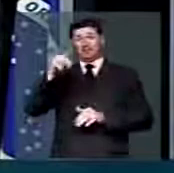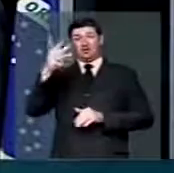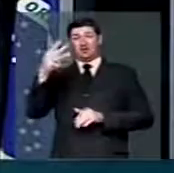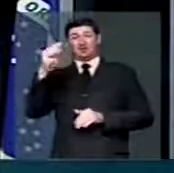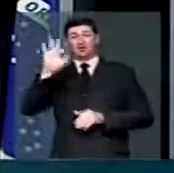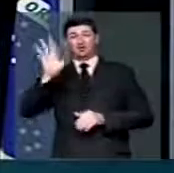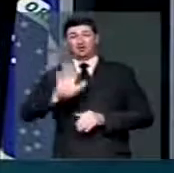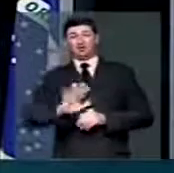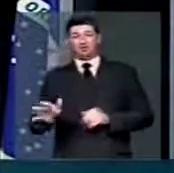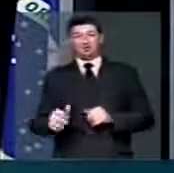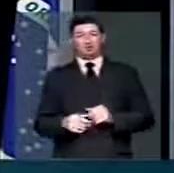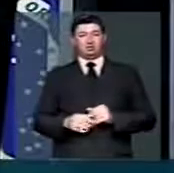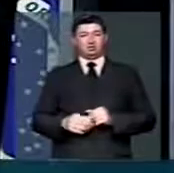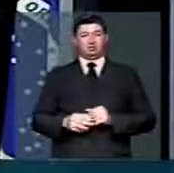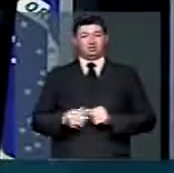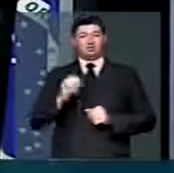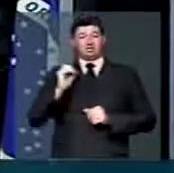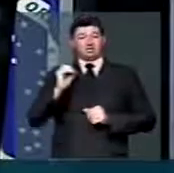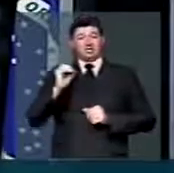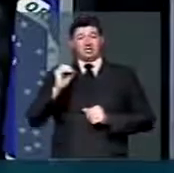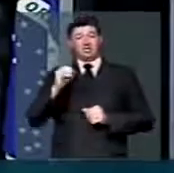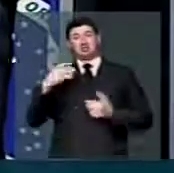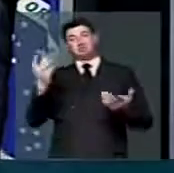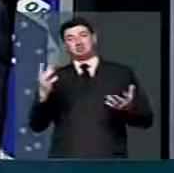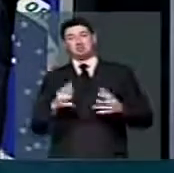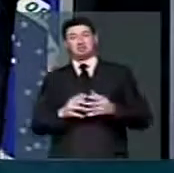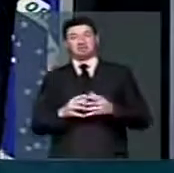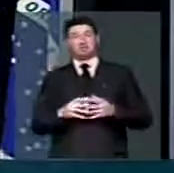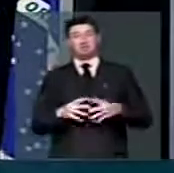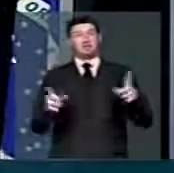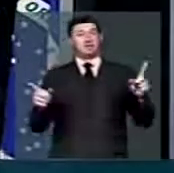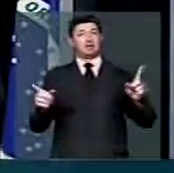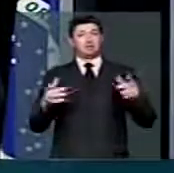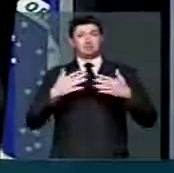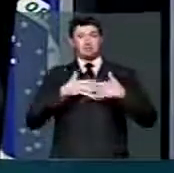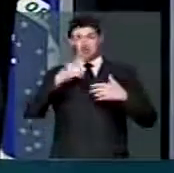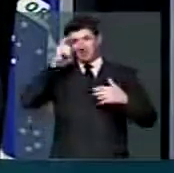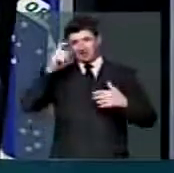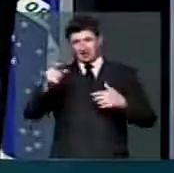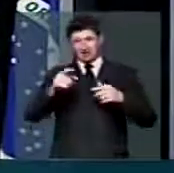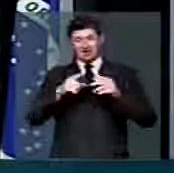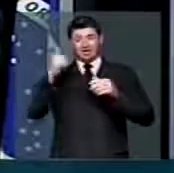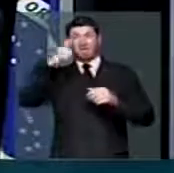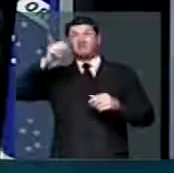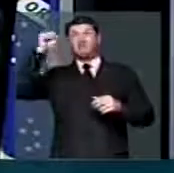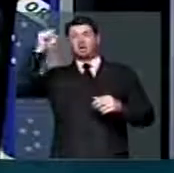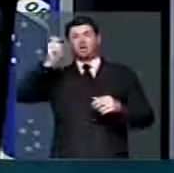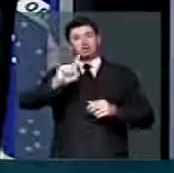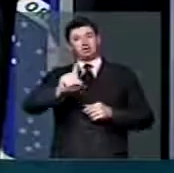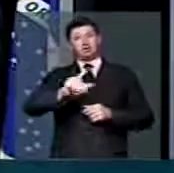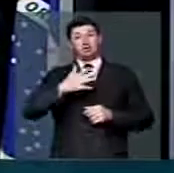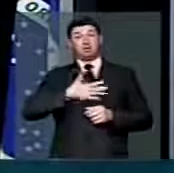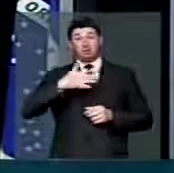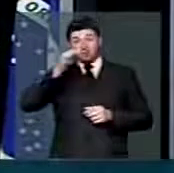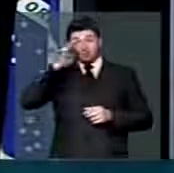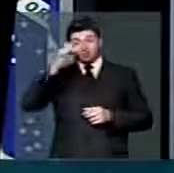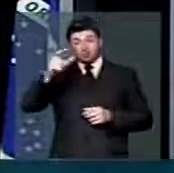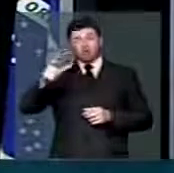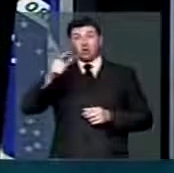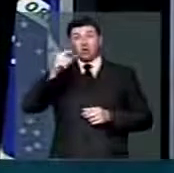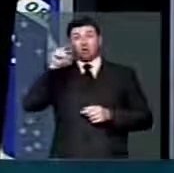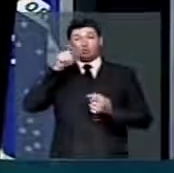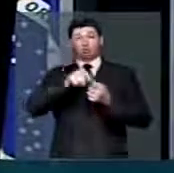0,3%. Apareço com 0 e alguma coisa. Mas, para mim, não me interessa só a vitória. Para mim, me